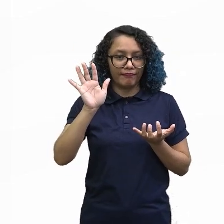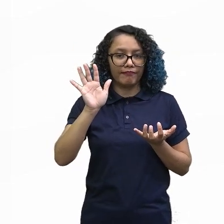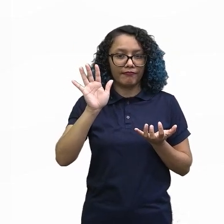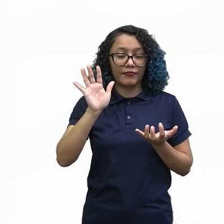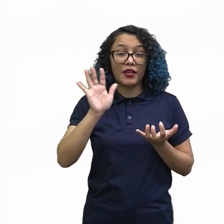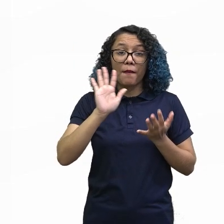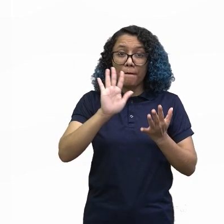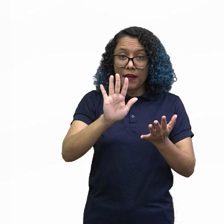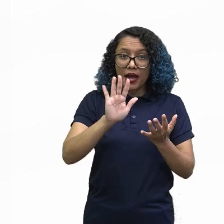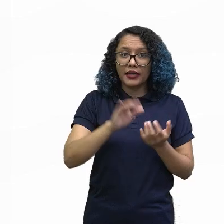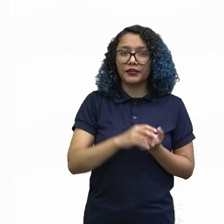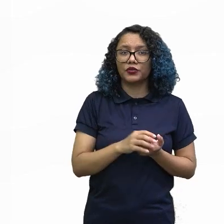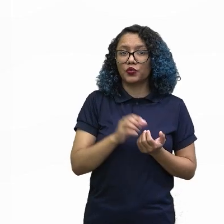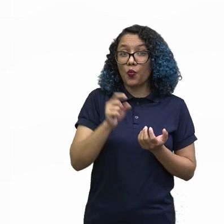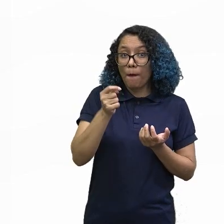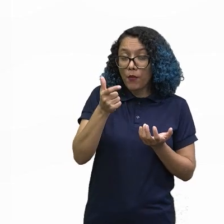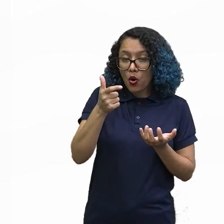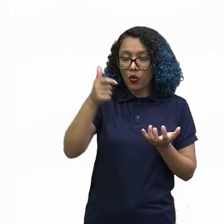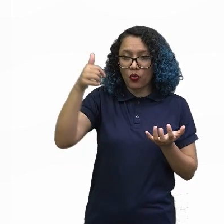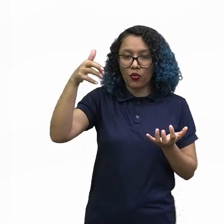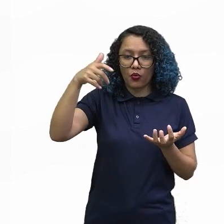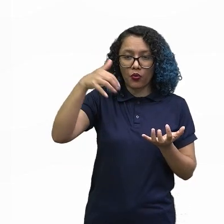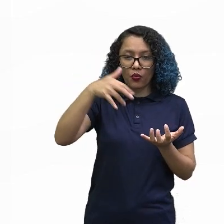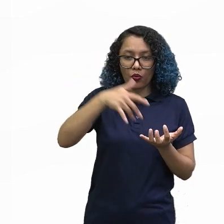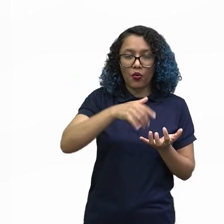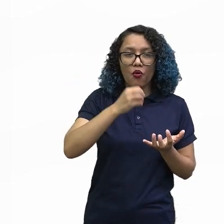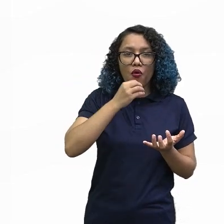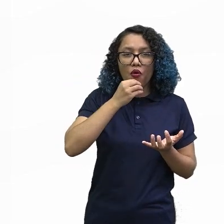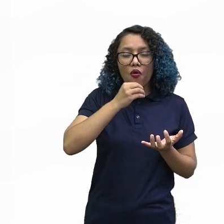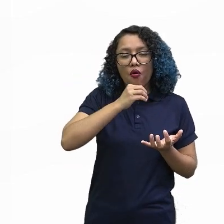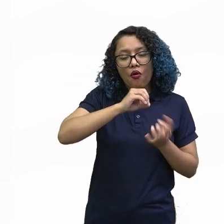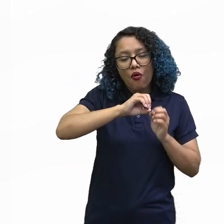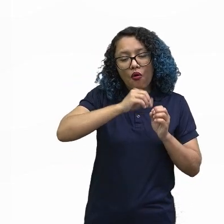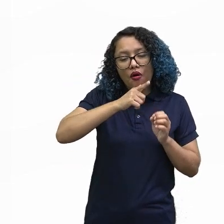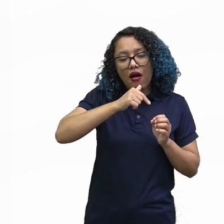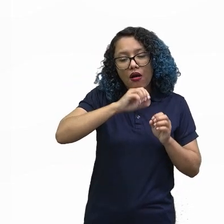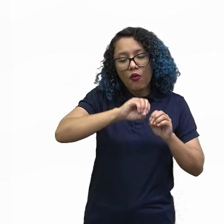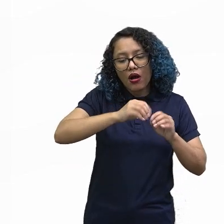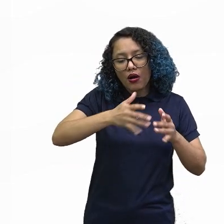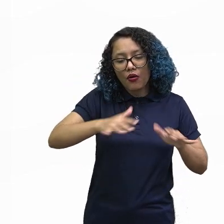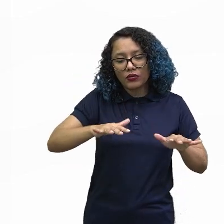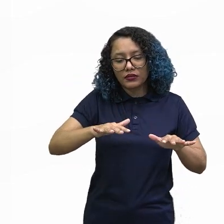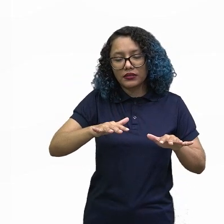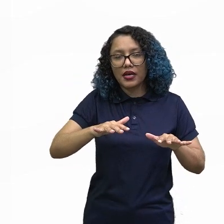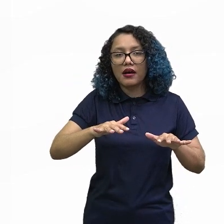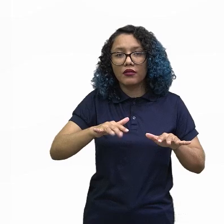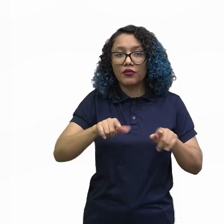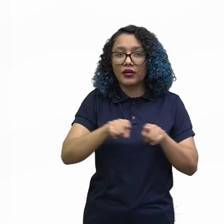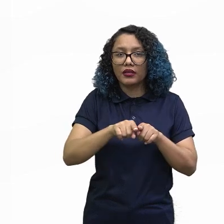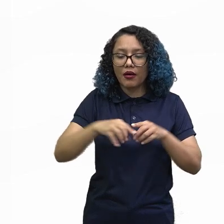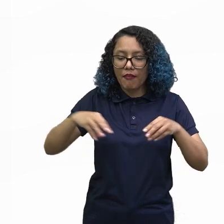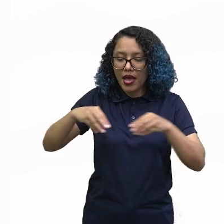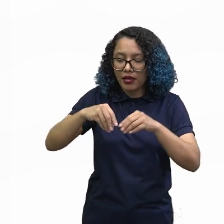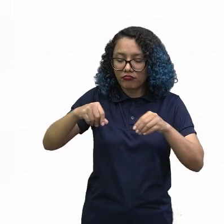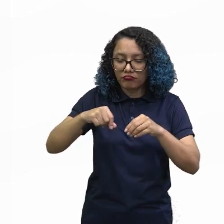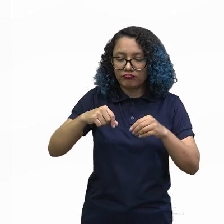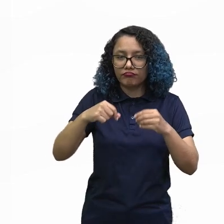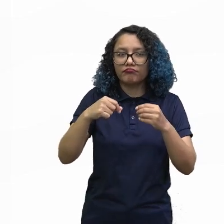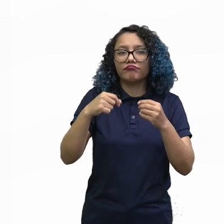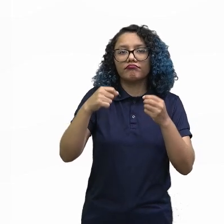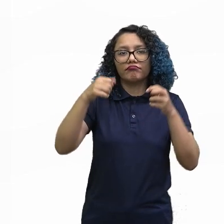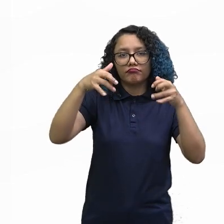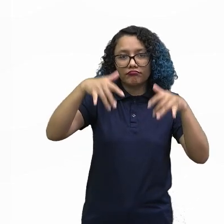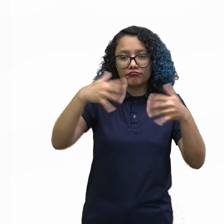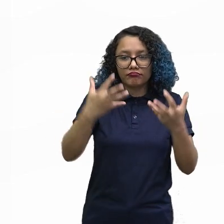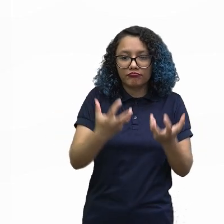Outra parte é absorvida pelos oceanos e pela superfície terrestre. E uma parte